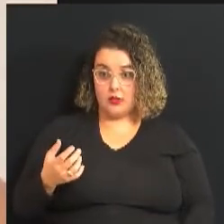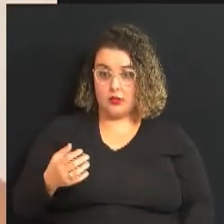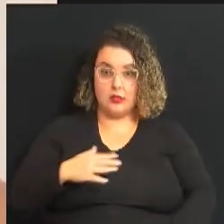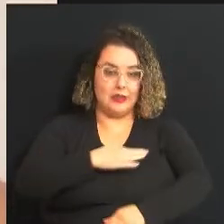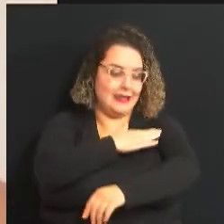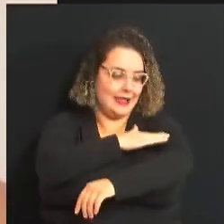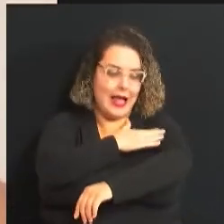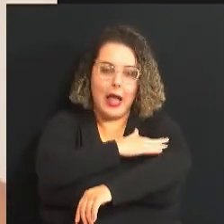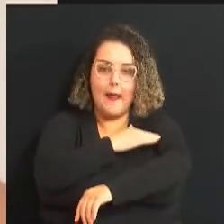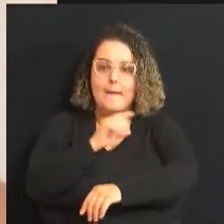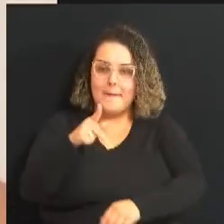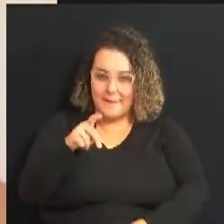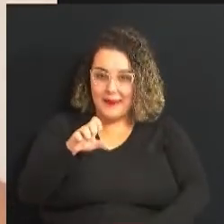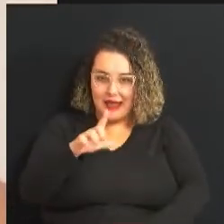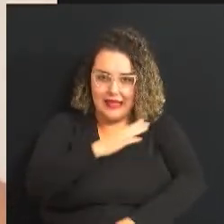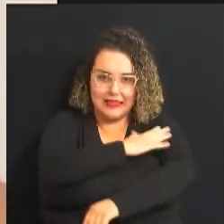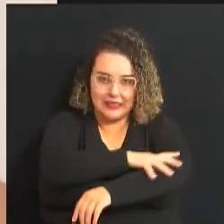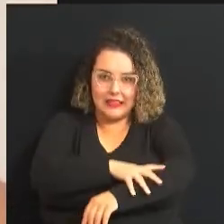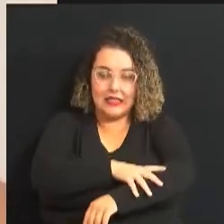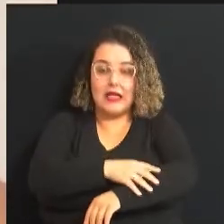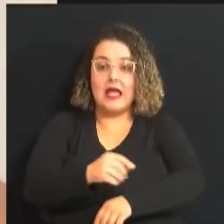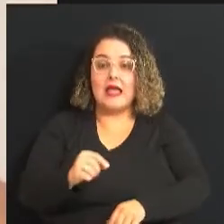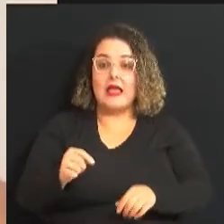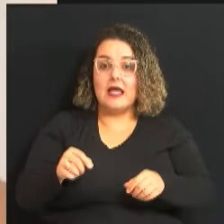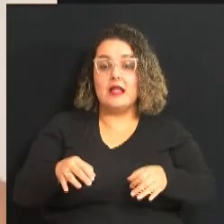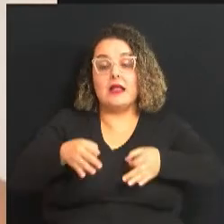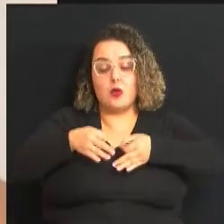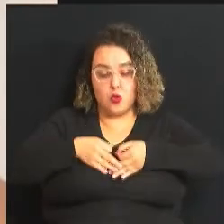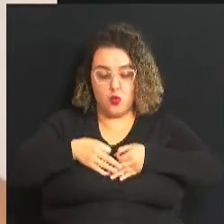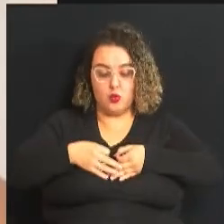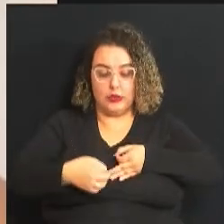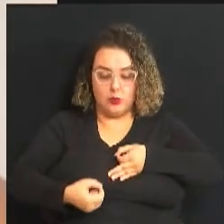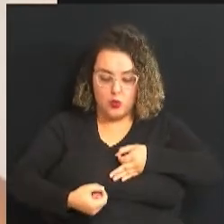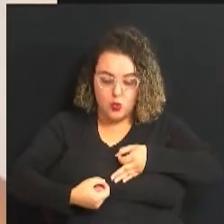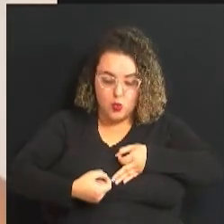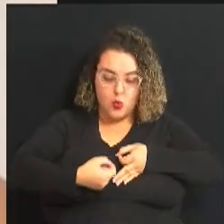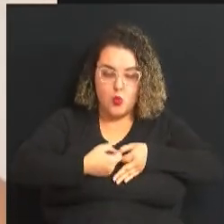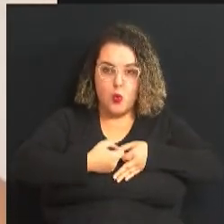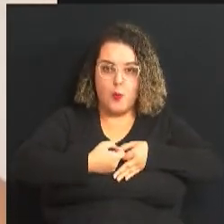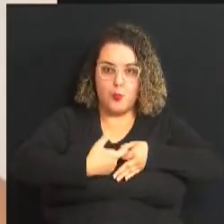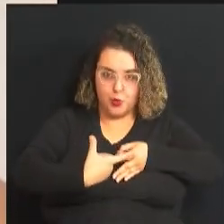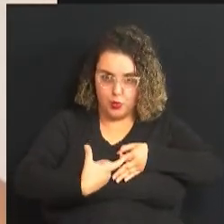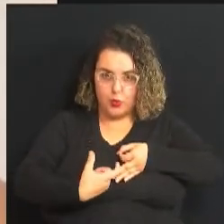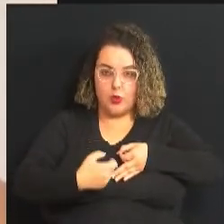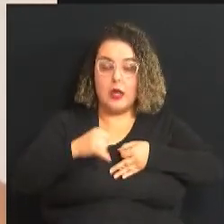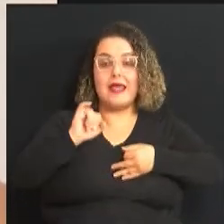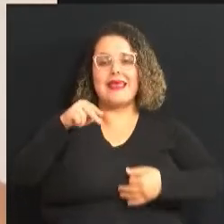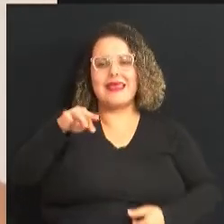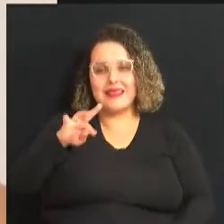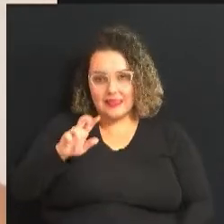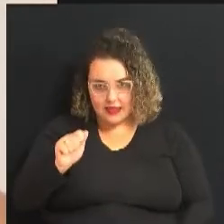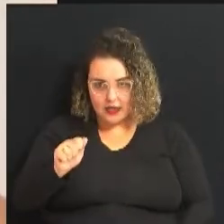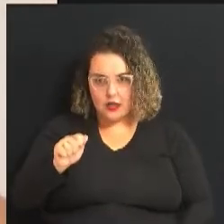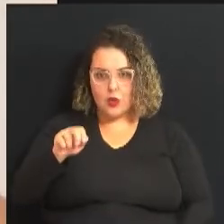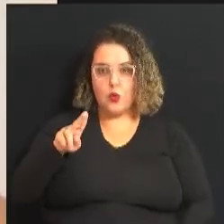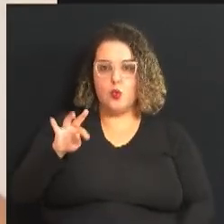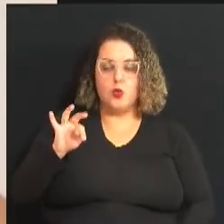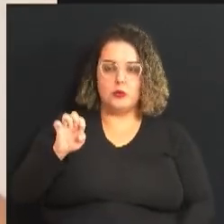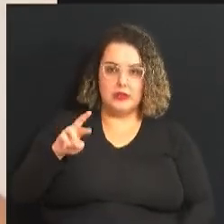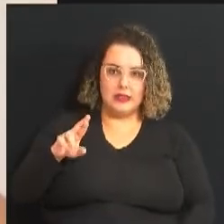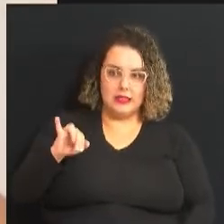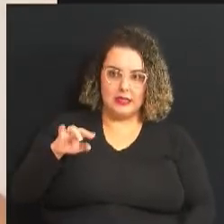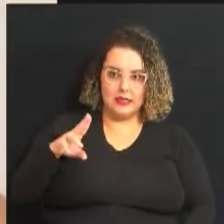pele, ele é colocado dentro do útero, por isso que é intrauterino. No Brasil, a gente